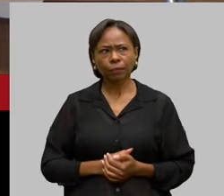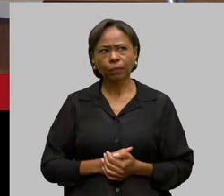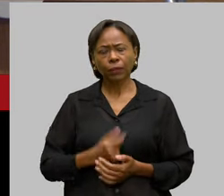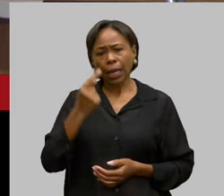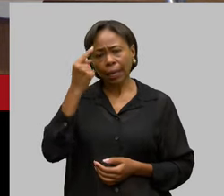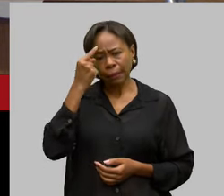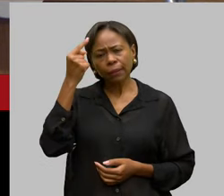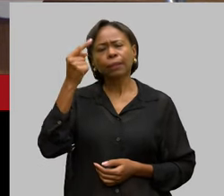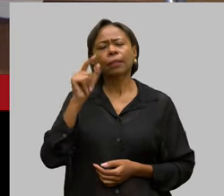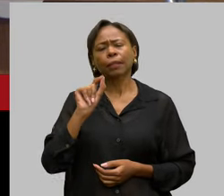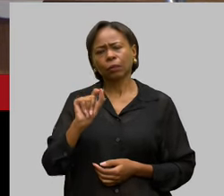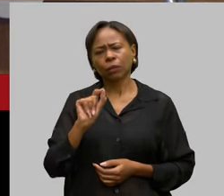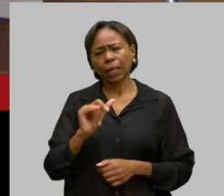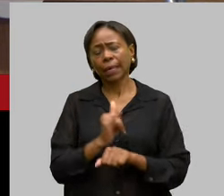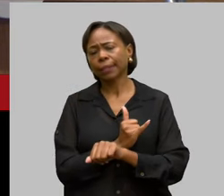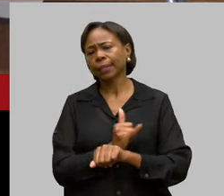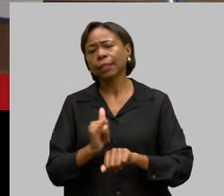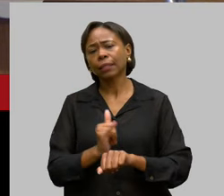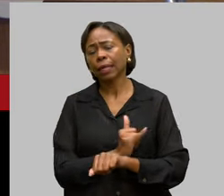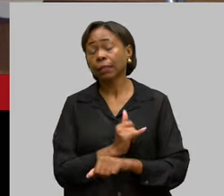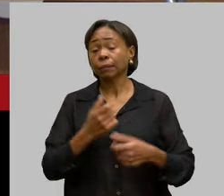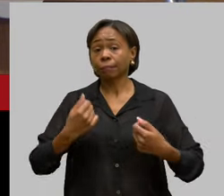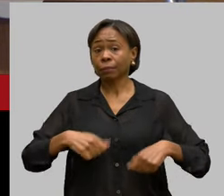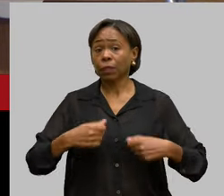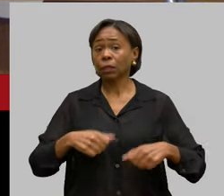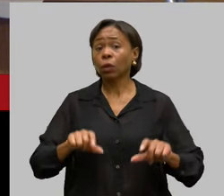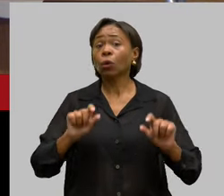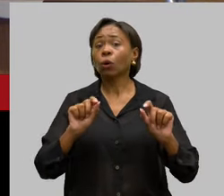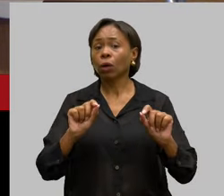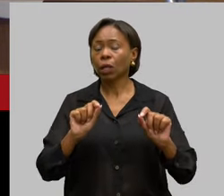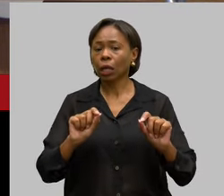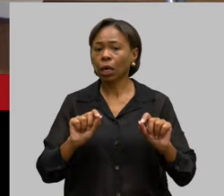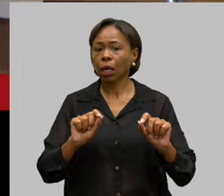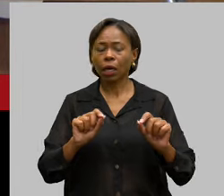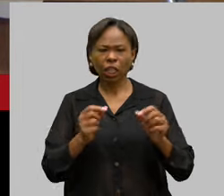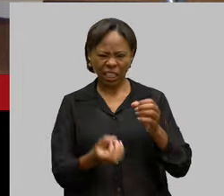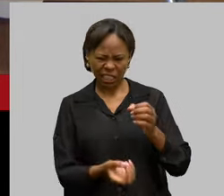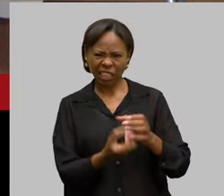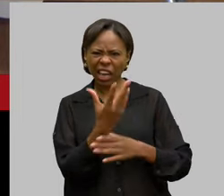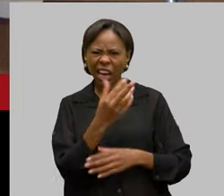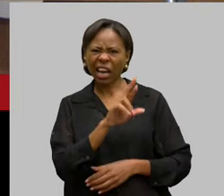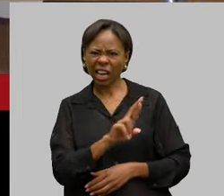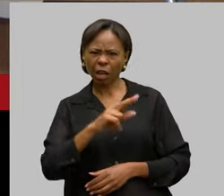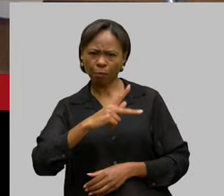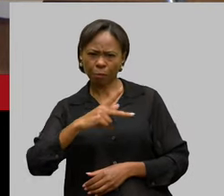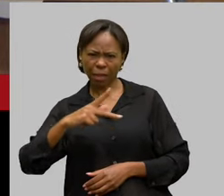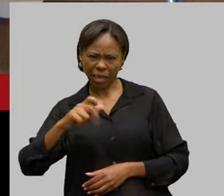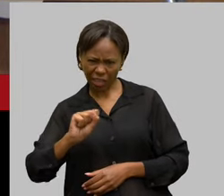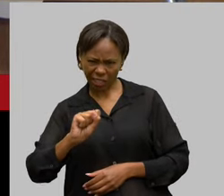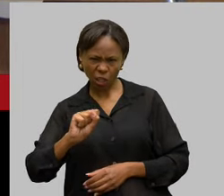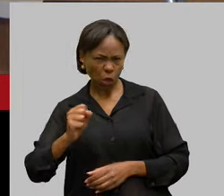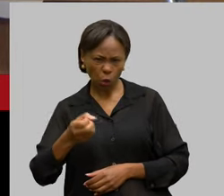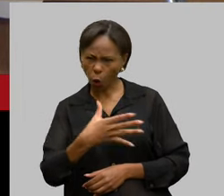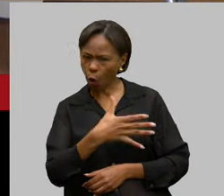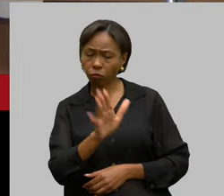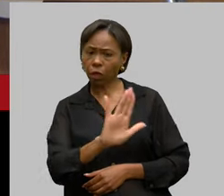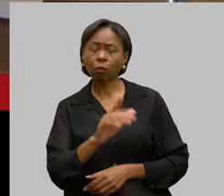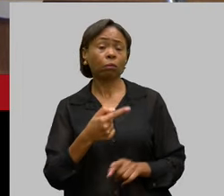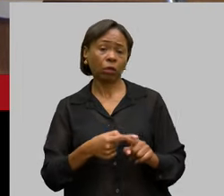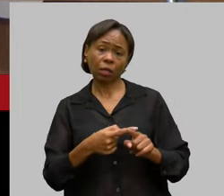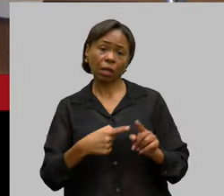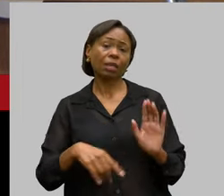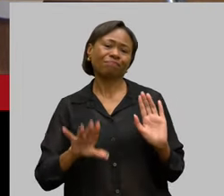é vamos não permitir mais criar rpps porque eles são deficitários